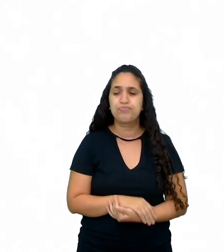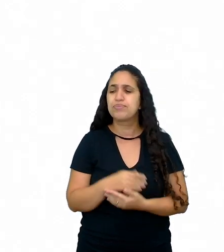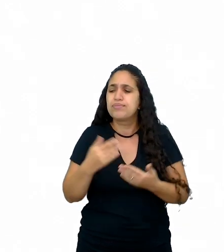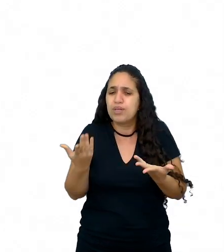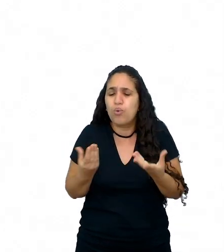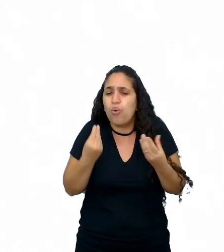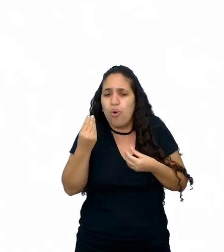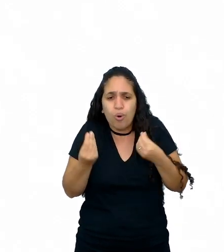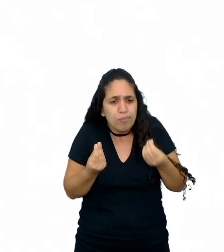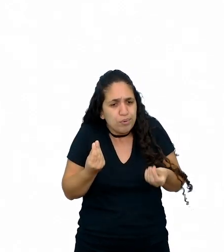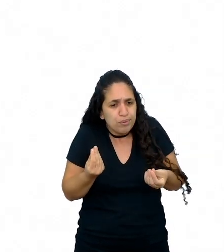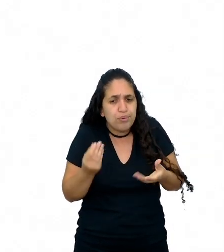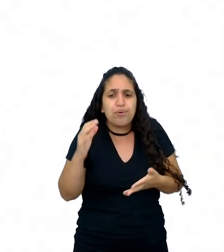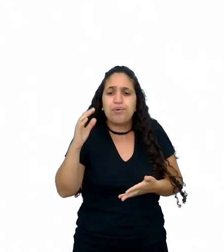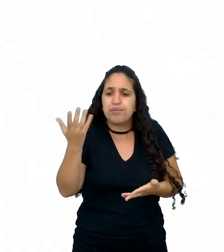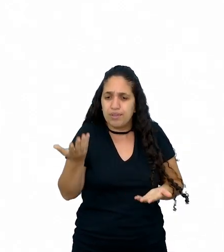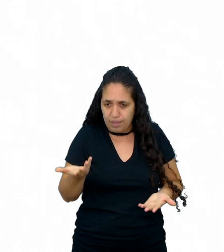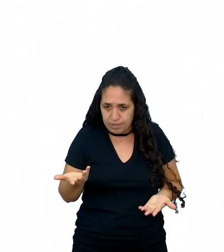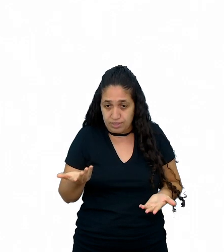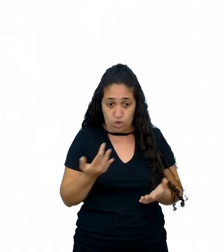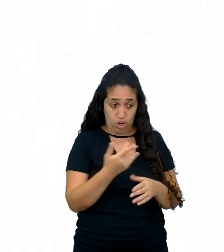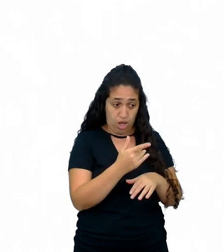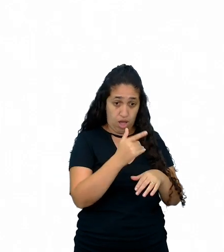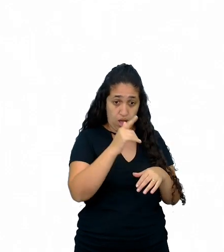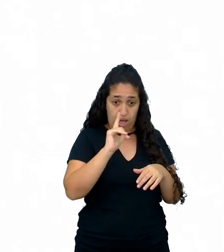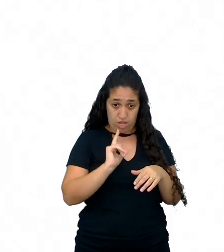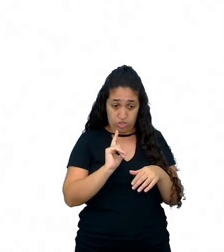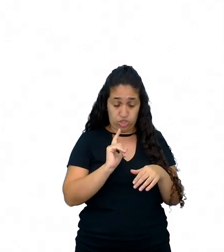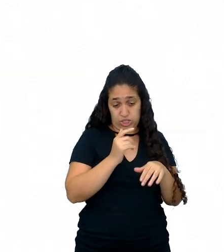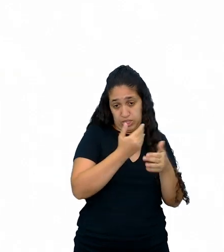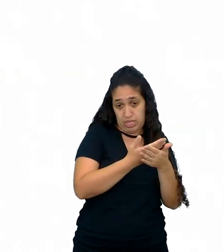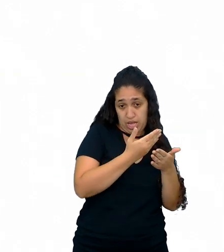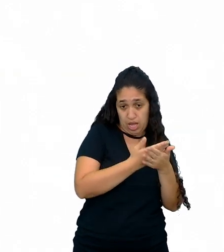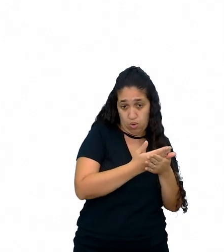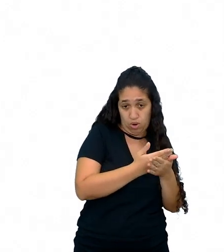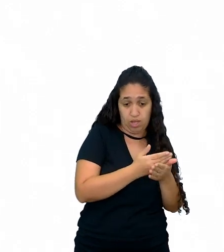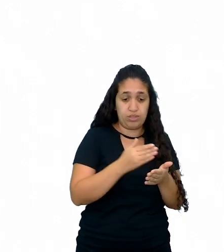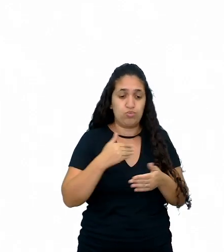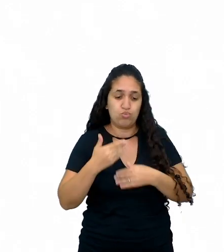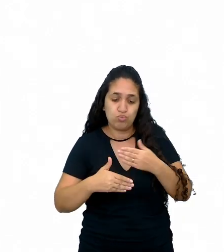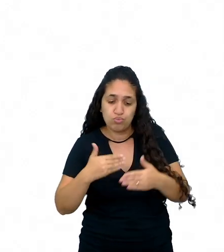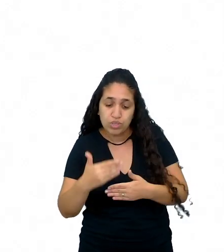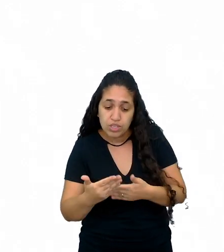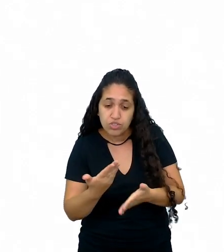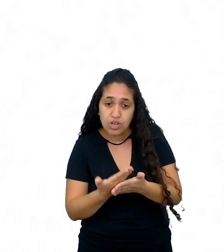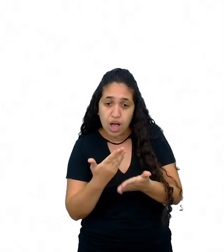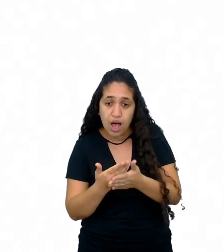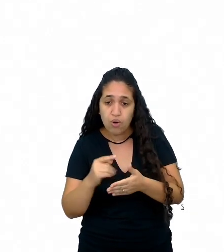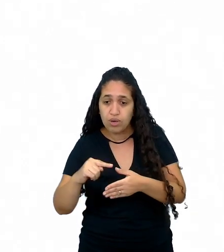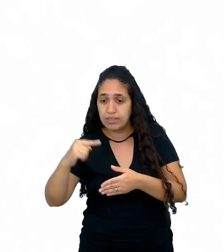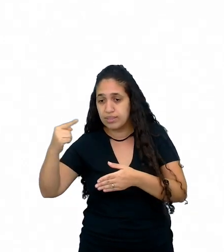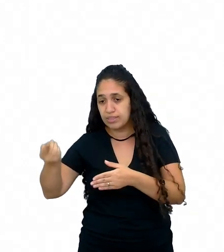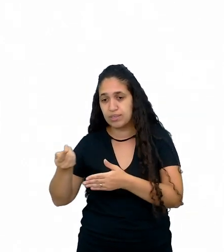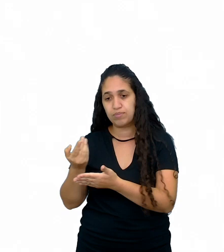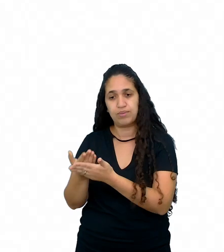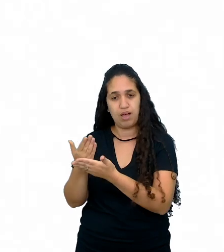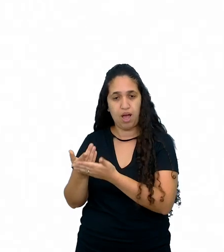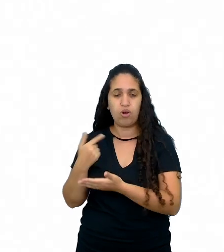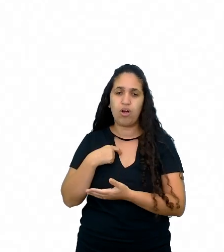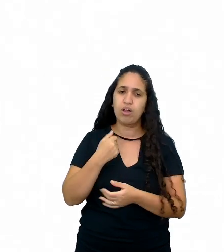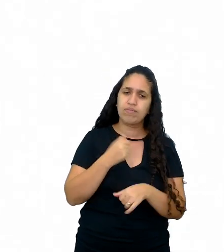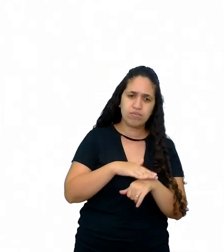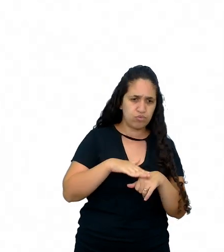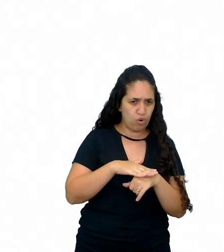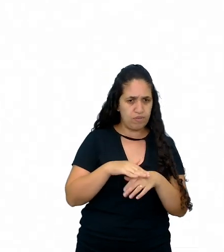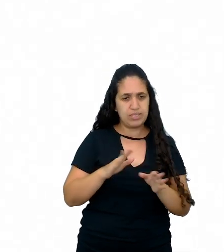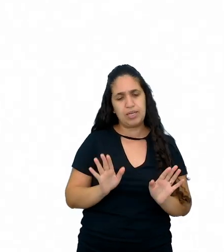como funciona? O antes da aula, o durante a aula e depois da aula. Então, a gente vai comentar aqui um pouquinho. Vamos supor